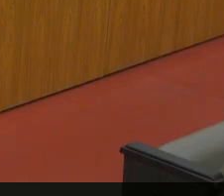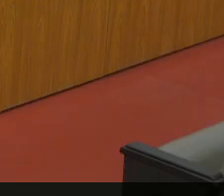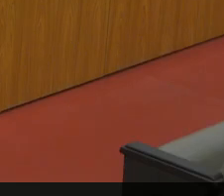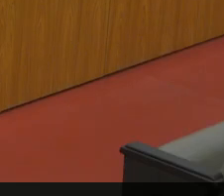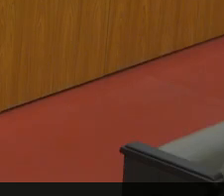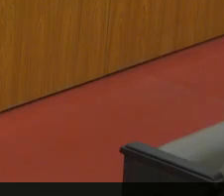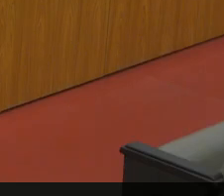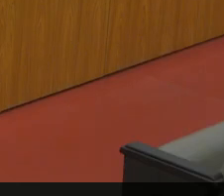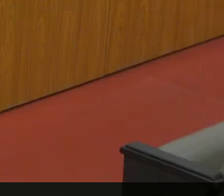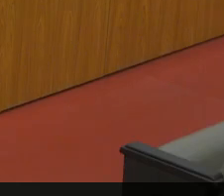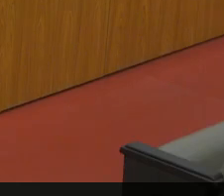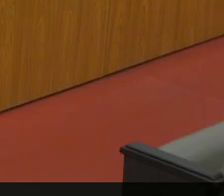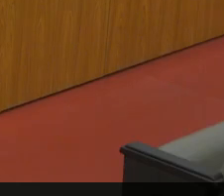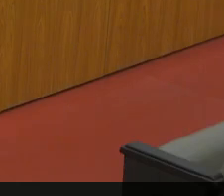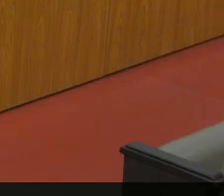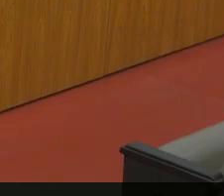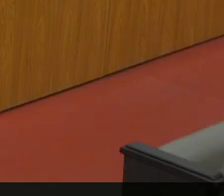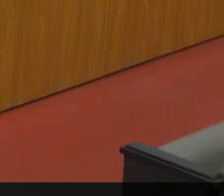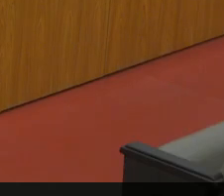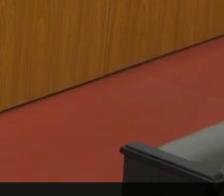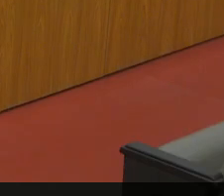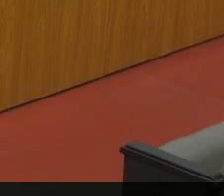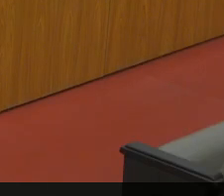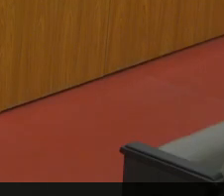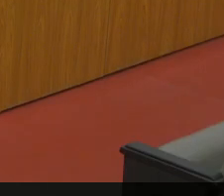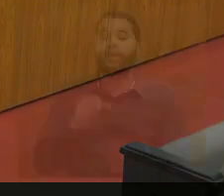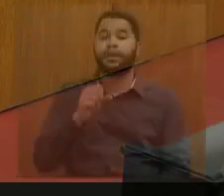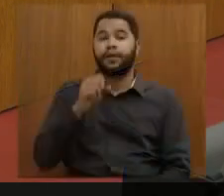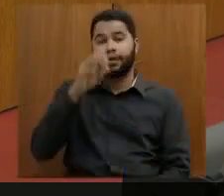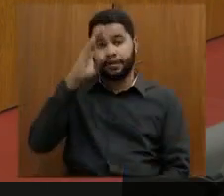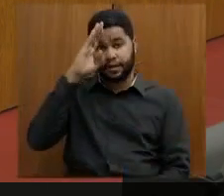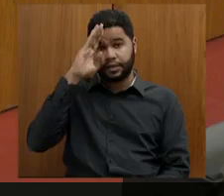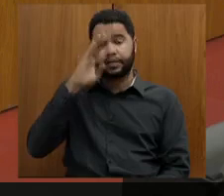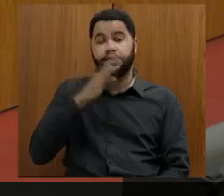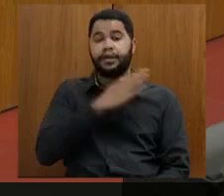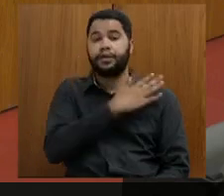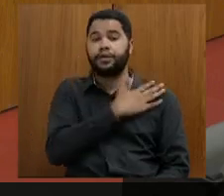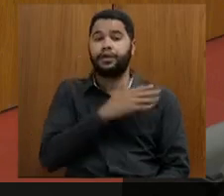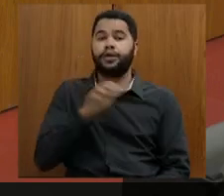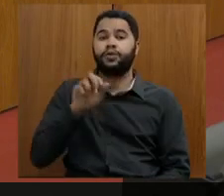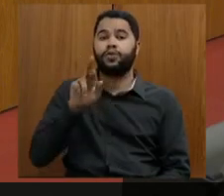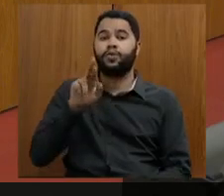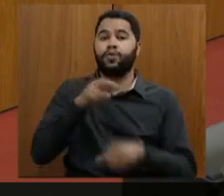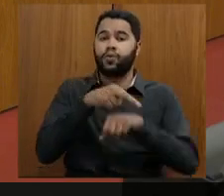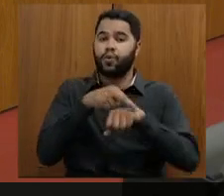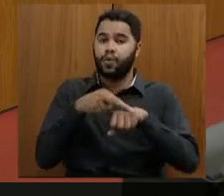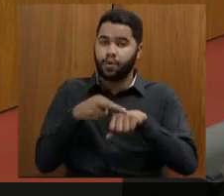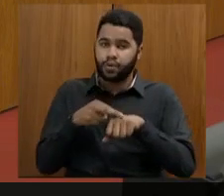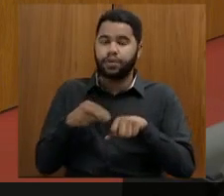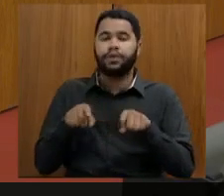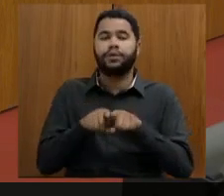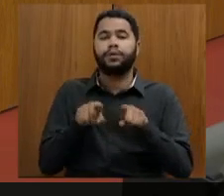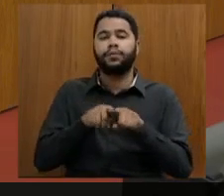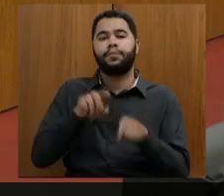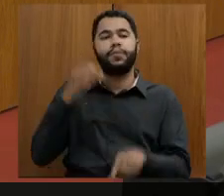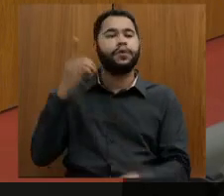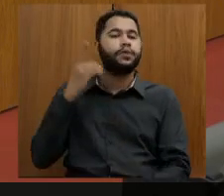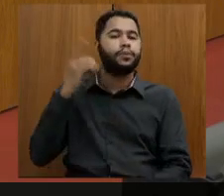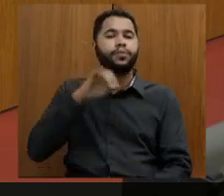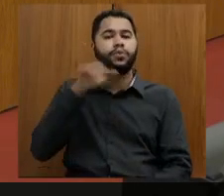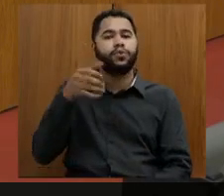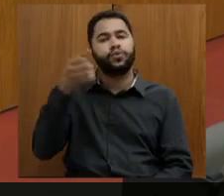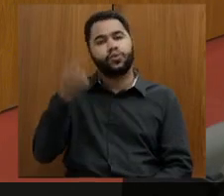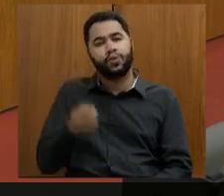Obrigado Deputado Sargento Rodrigues Presidente desta comissão e o resultado Deputado João Leite Deputado da